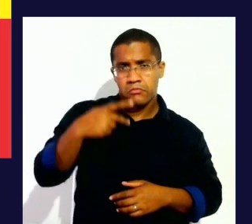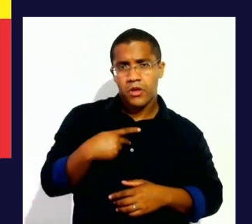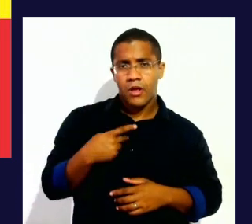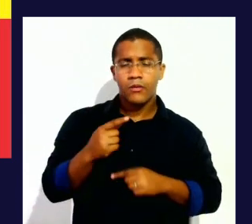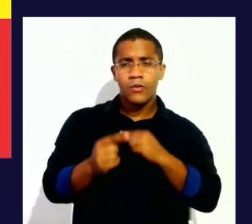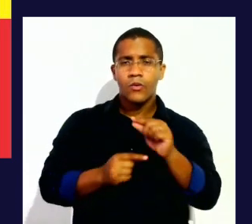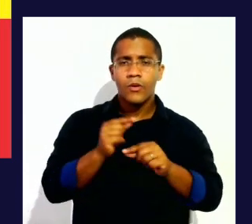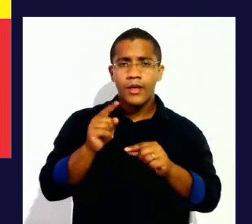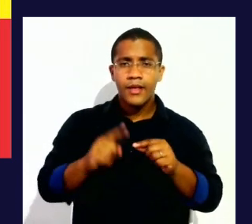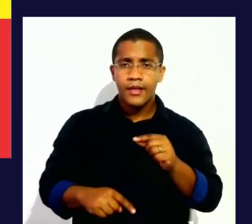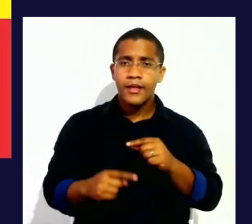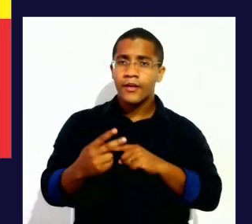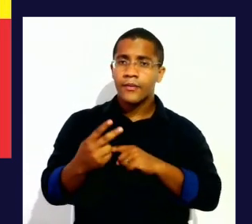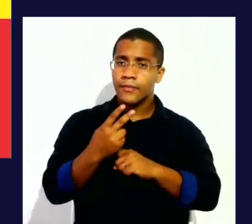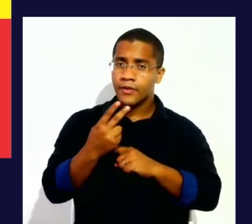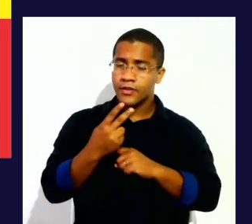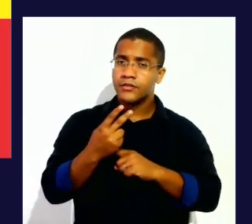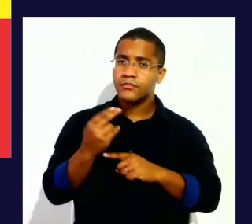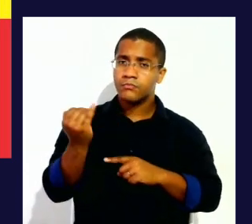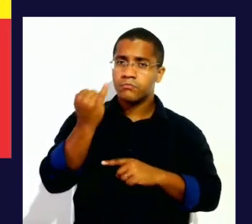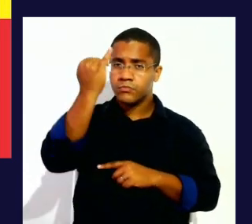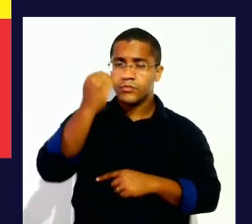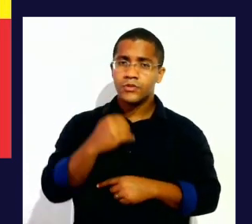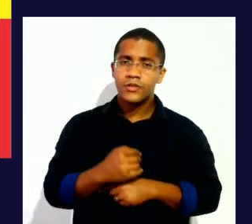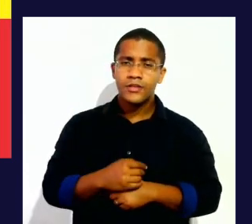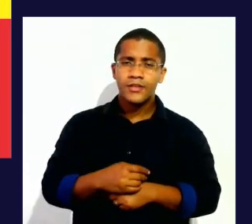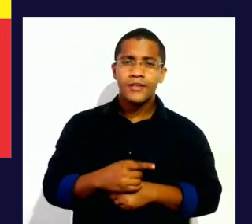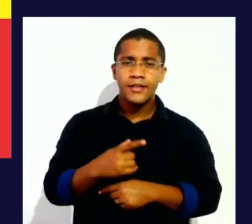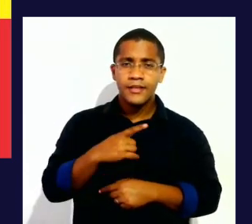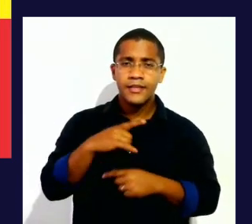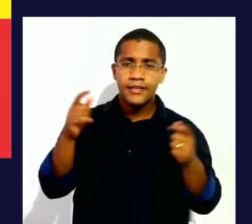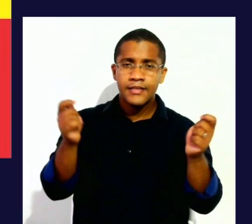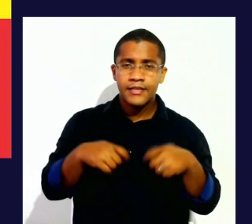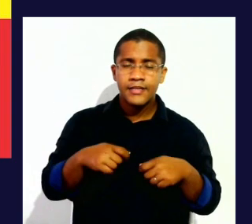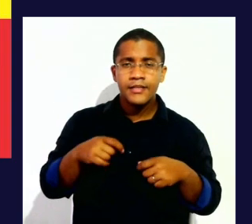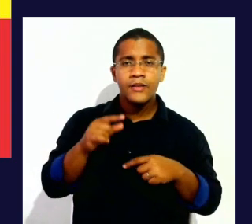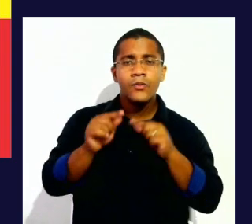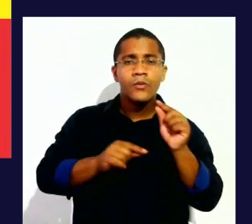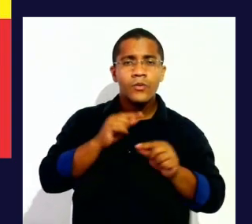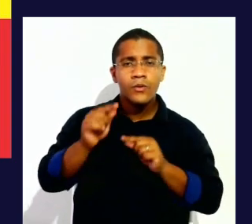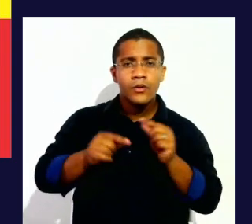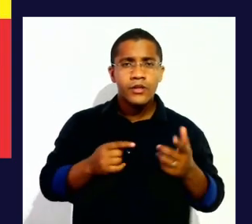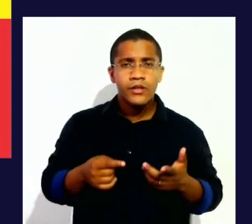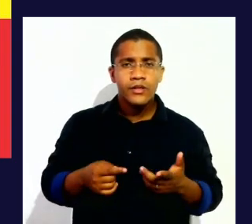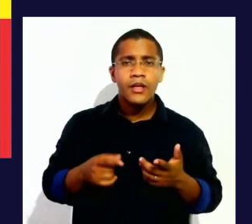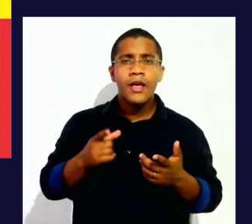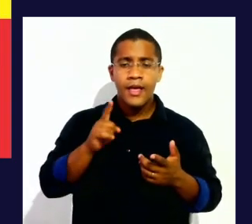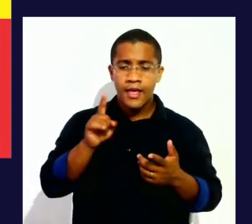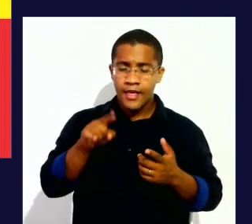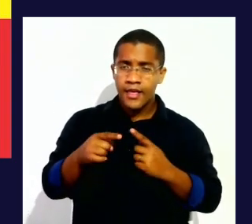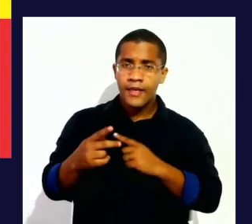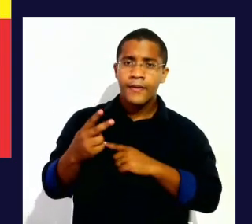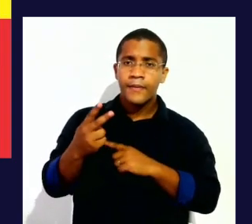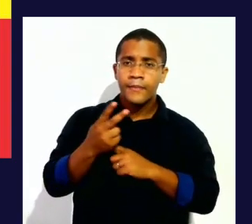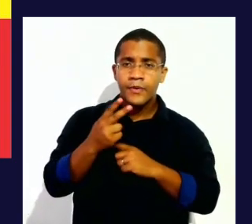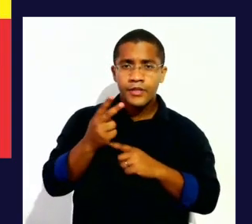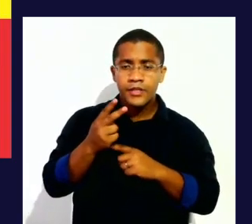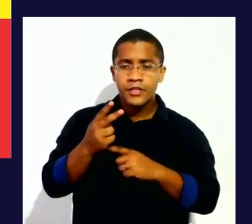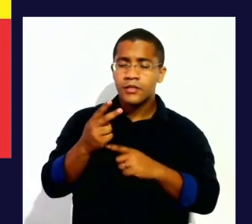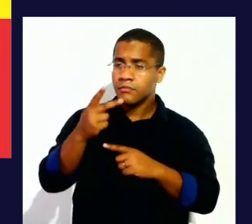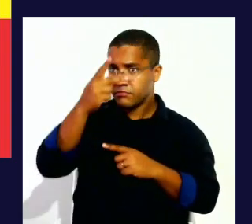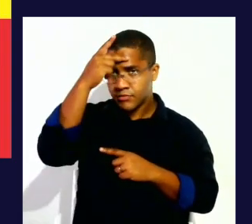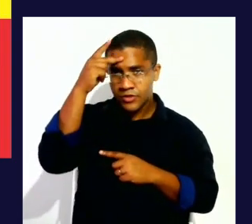meios mais eficazes. Quando fala assim de meios mais eficazes, está se falando para proteger